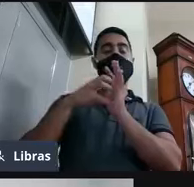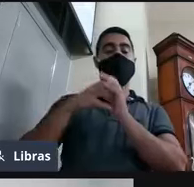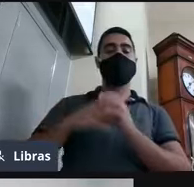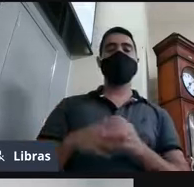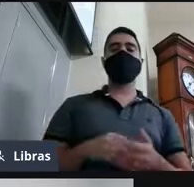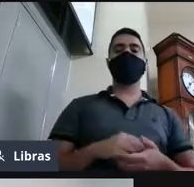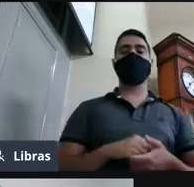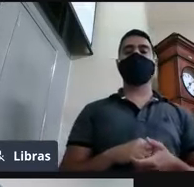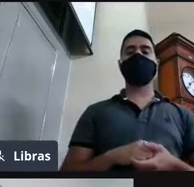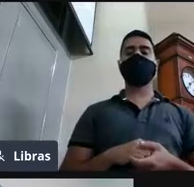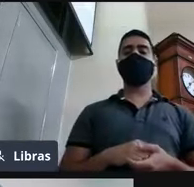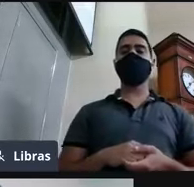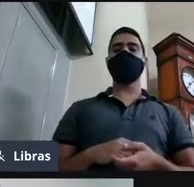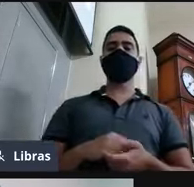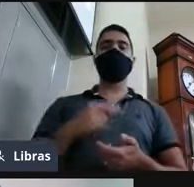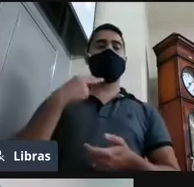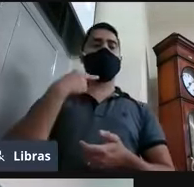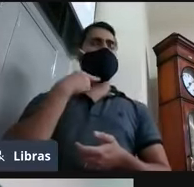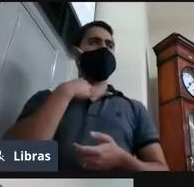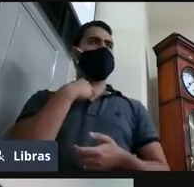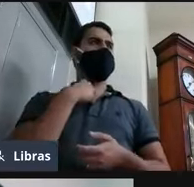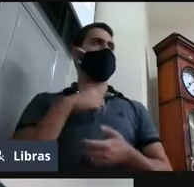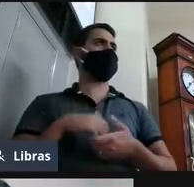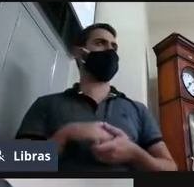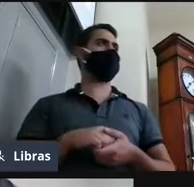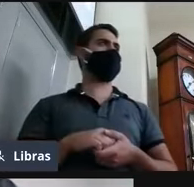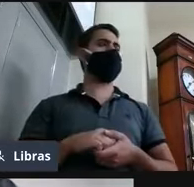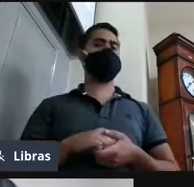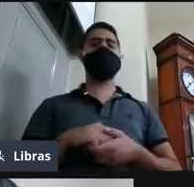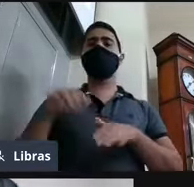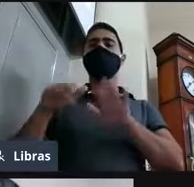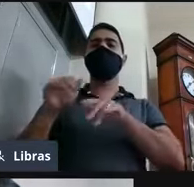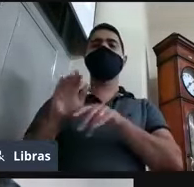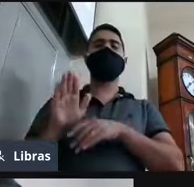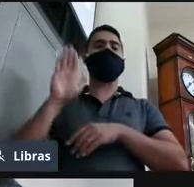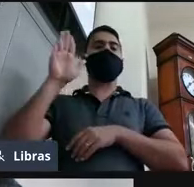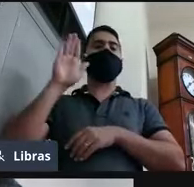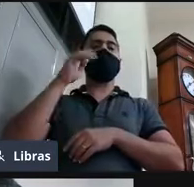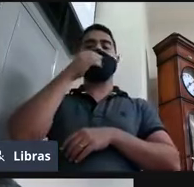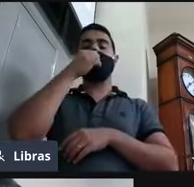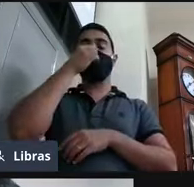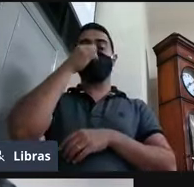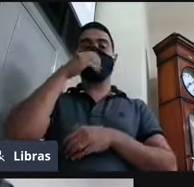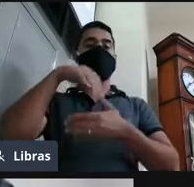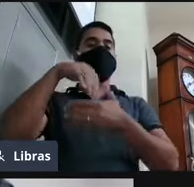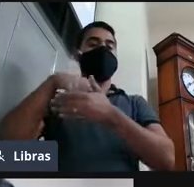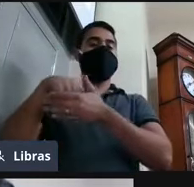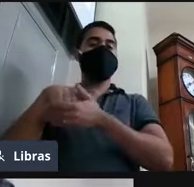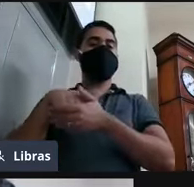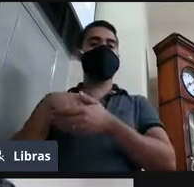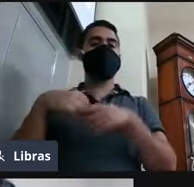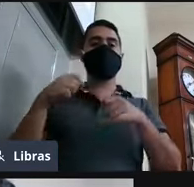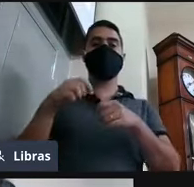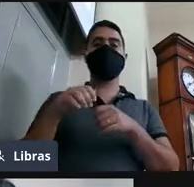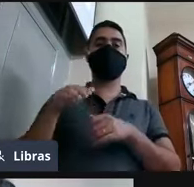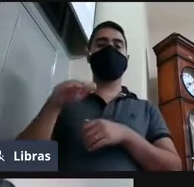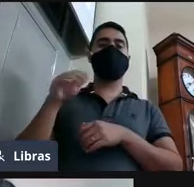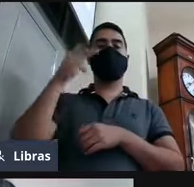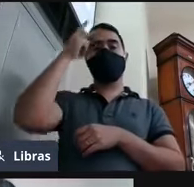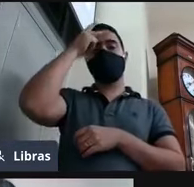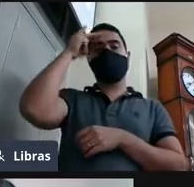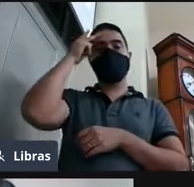competentes, ele não pode nem participar da chamada, da ordem para votar. Ele teria que se chamar um suplente